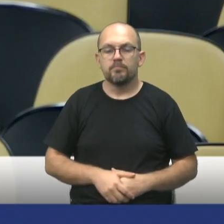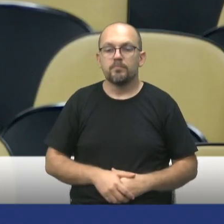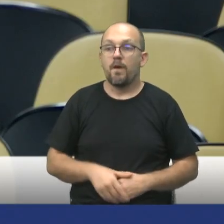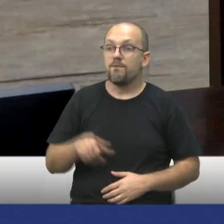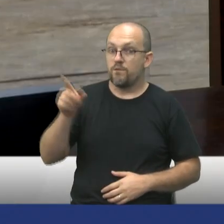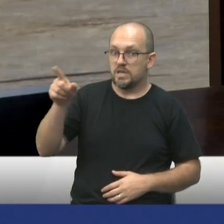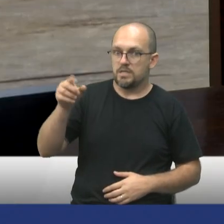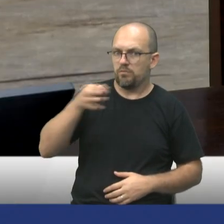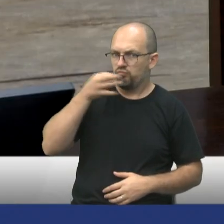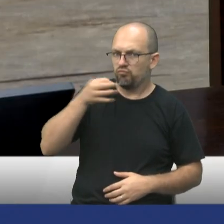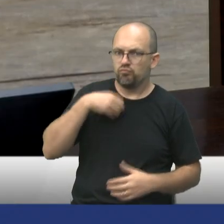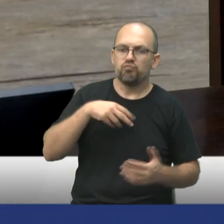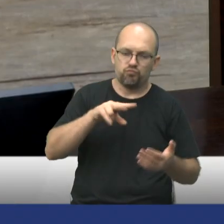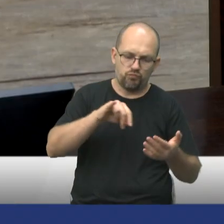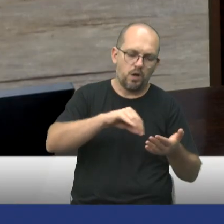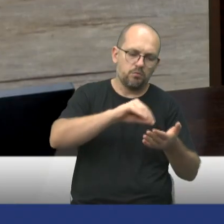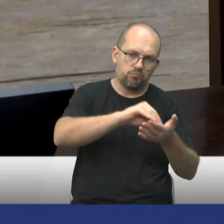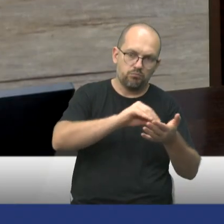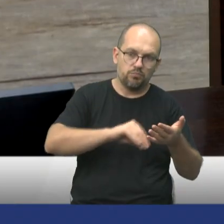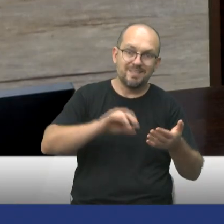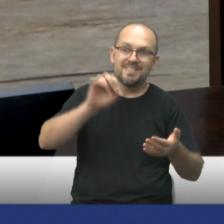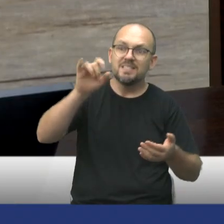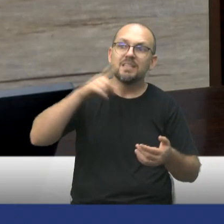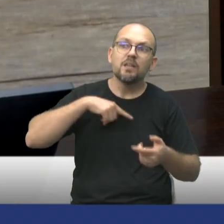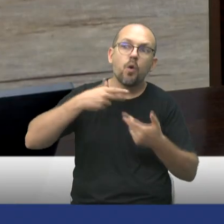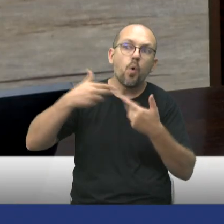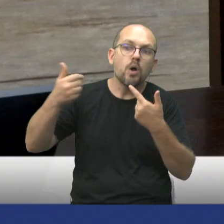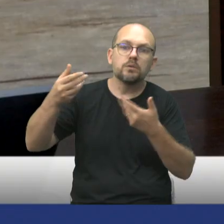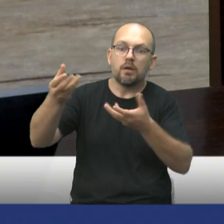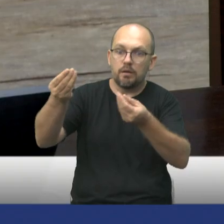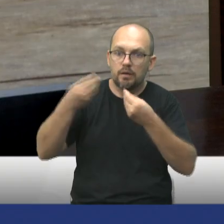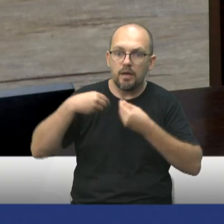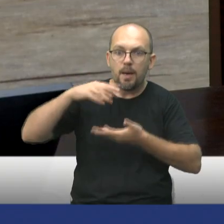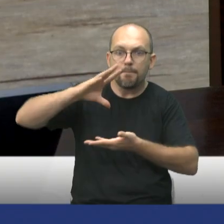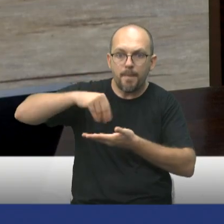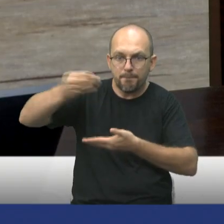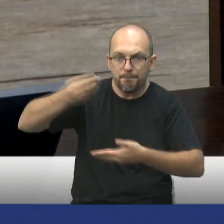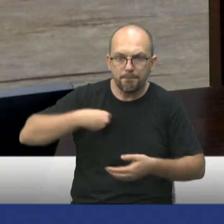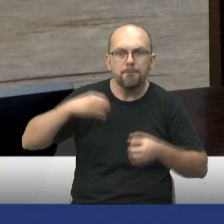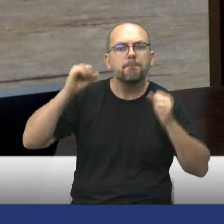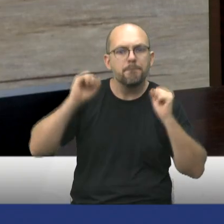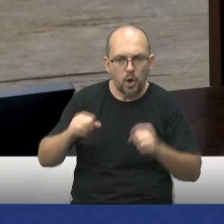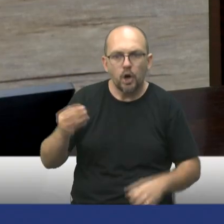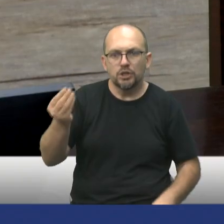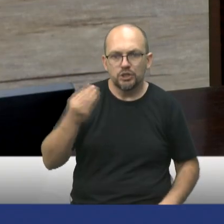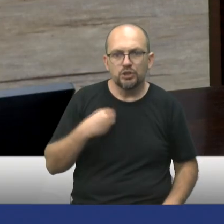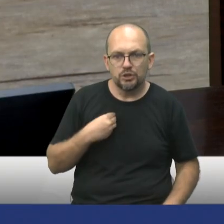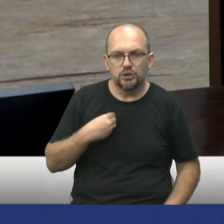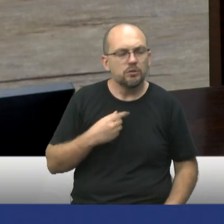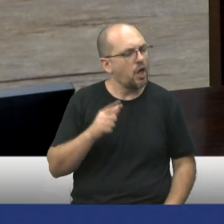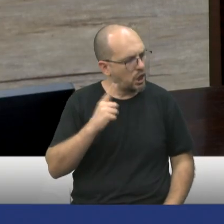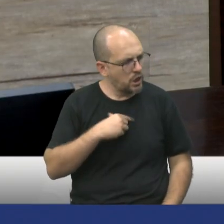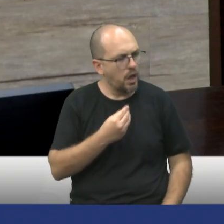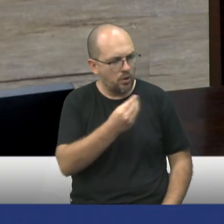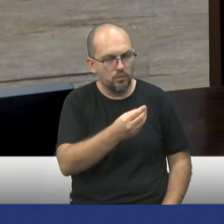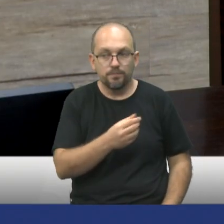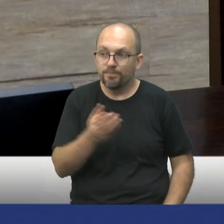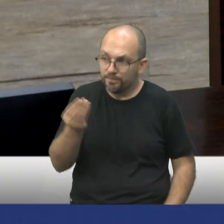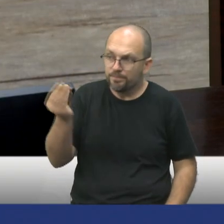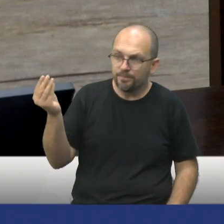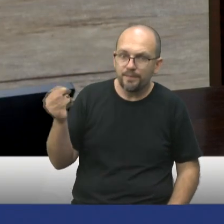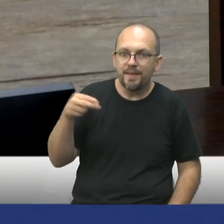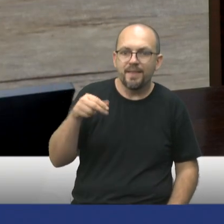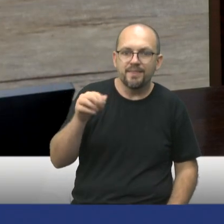ser anotadas. Você tiver alguma coisa já por escrito que queira deixar aqui também? Sim, eu tenho. Tem? Pode entregar. A Natália vai